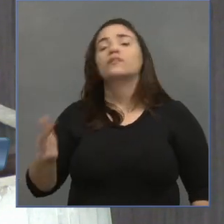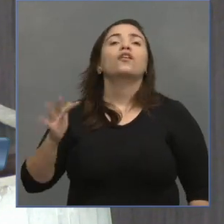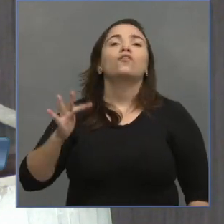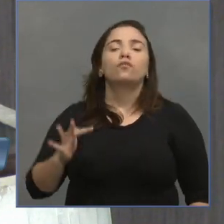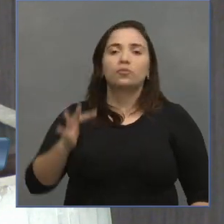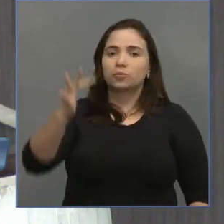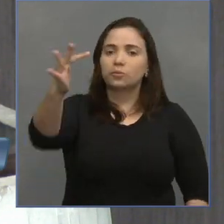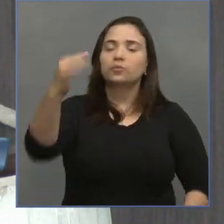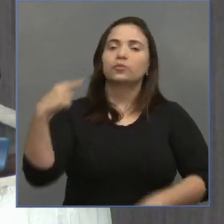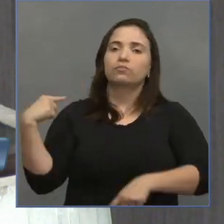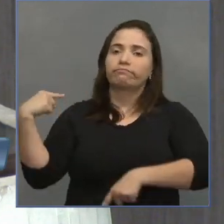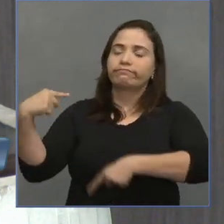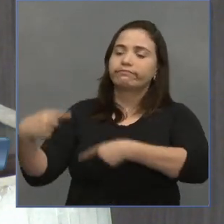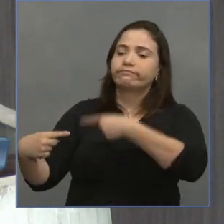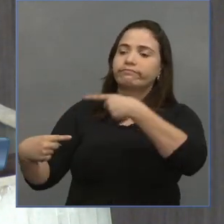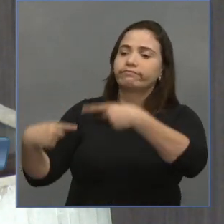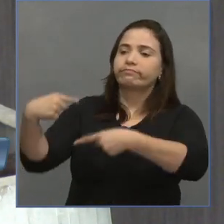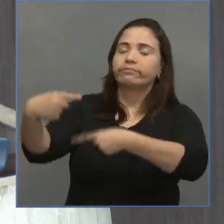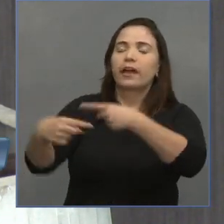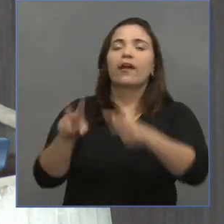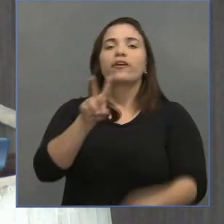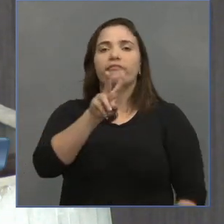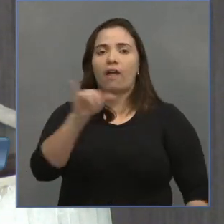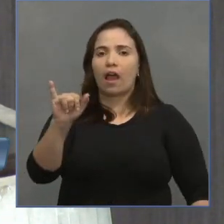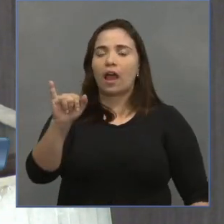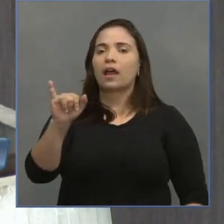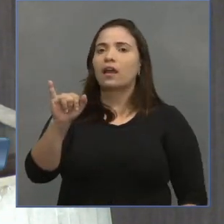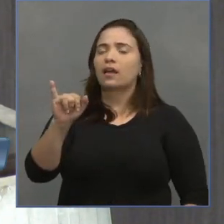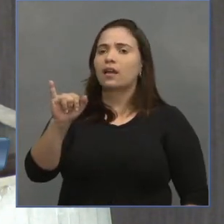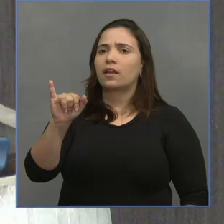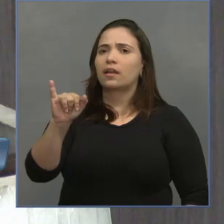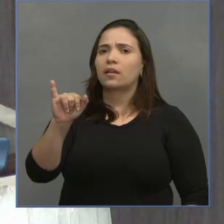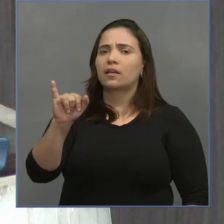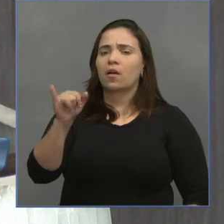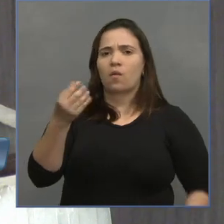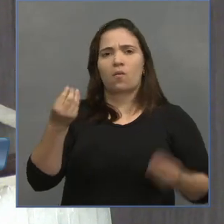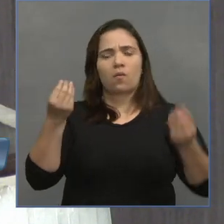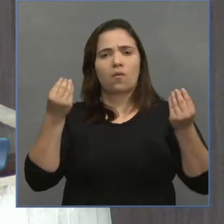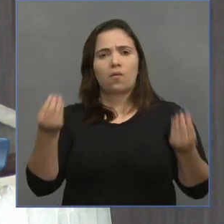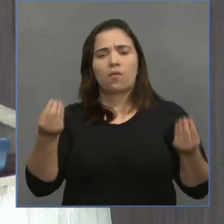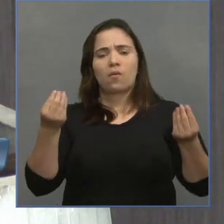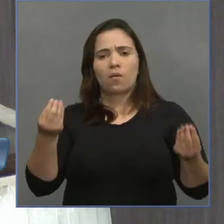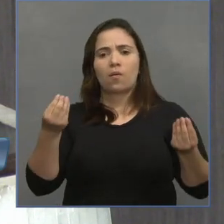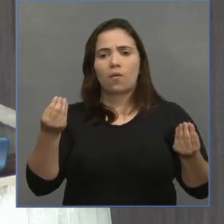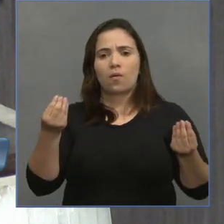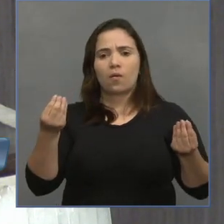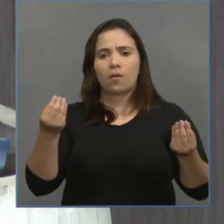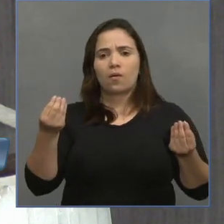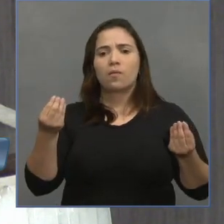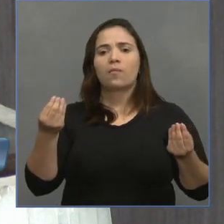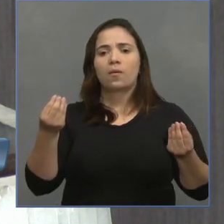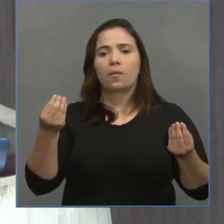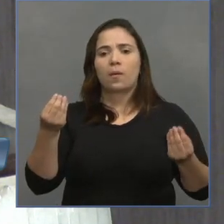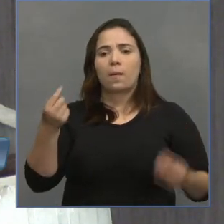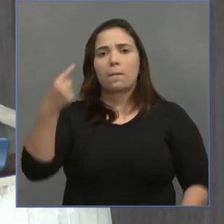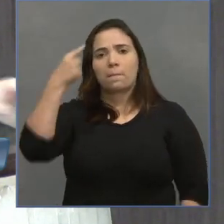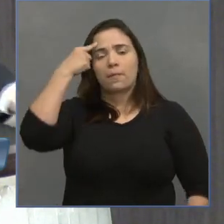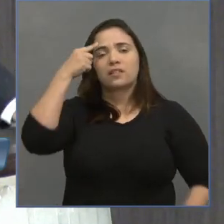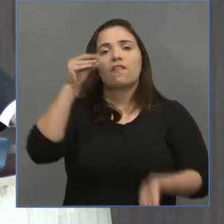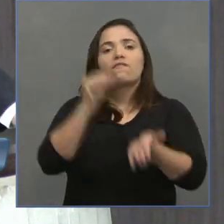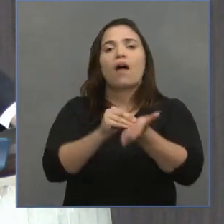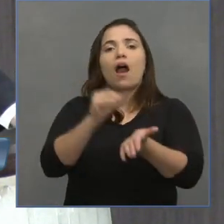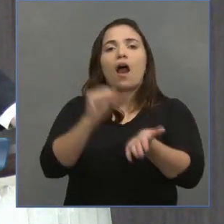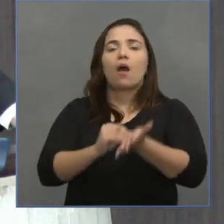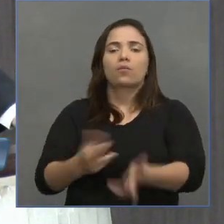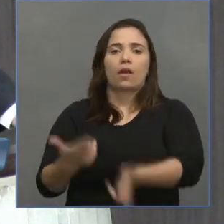olhar para os anos atuais e vão considerar uma gigantesca